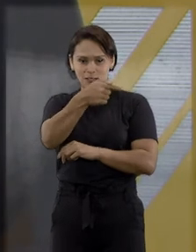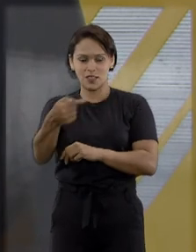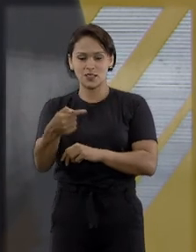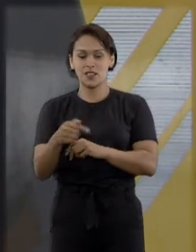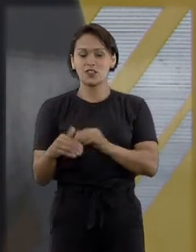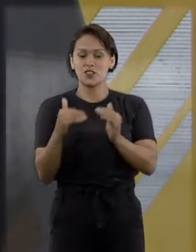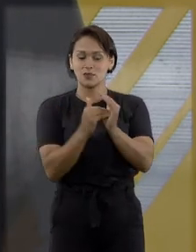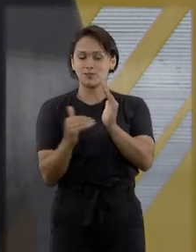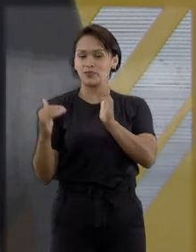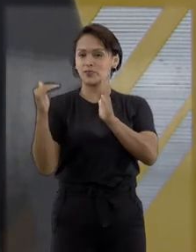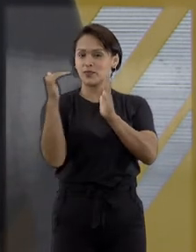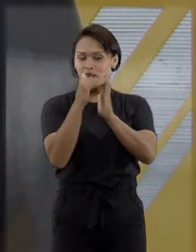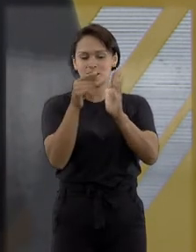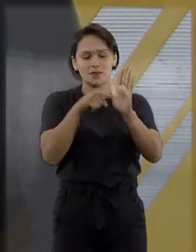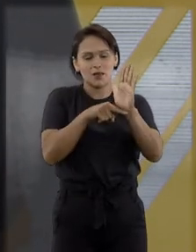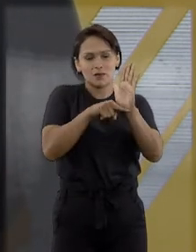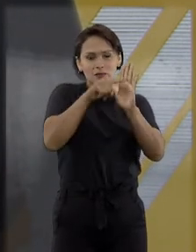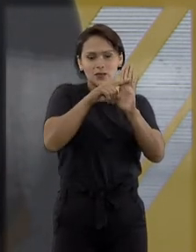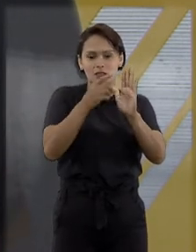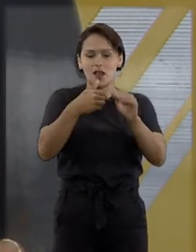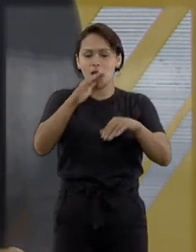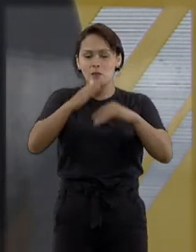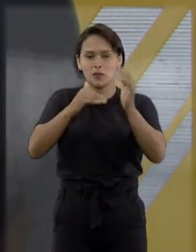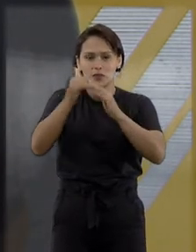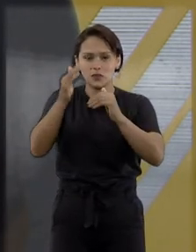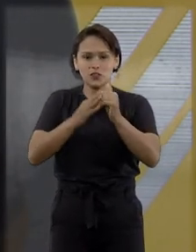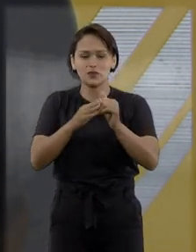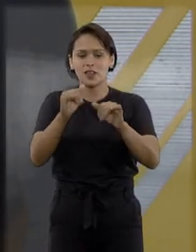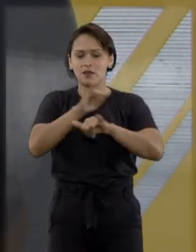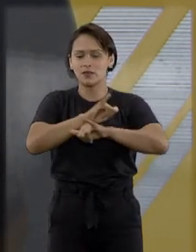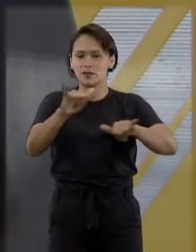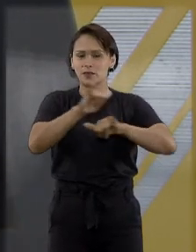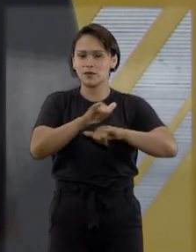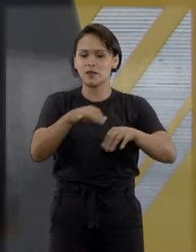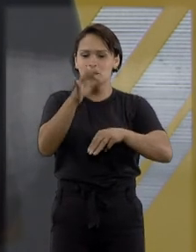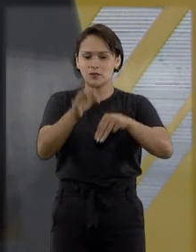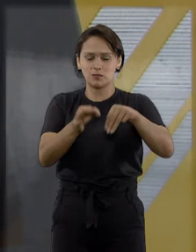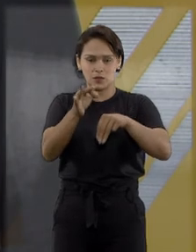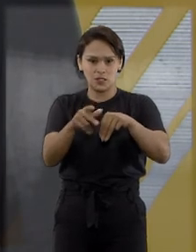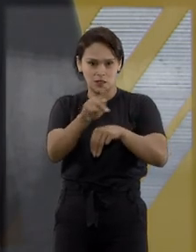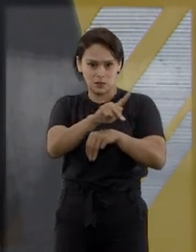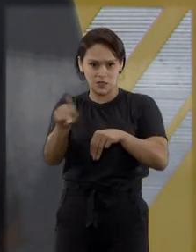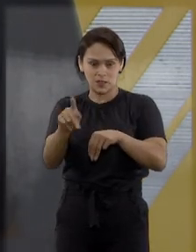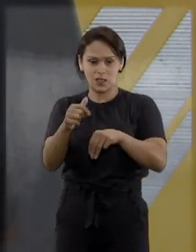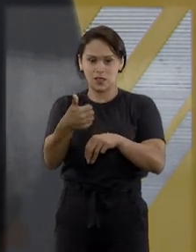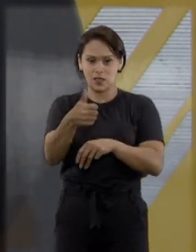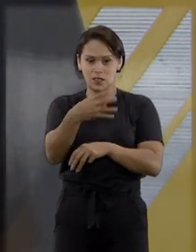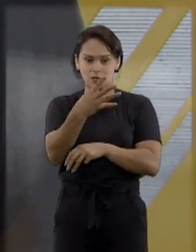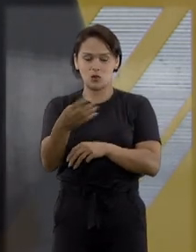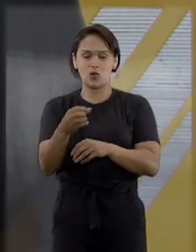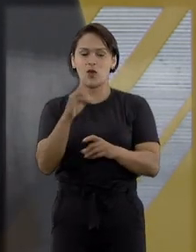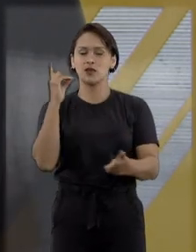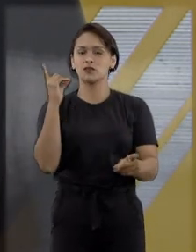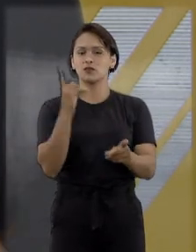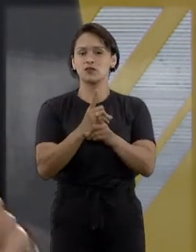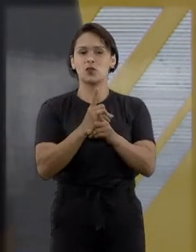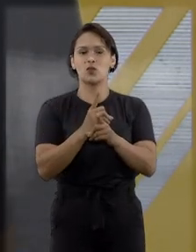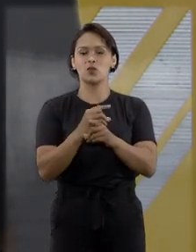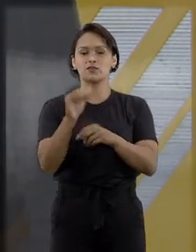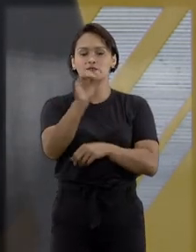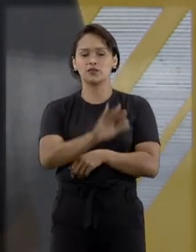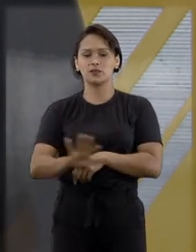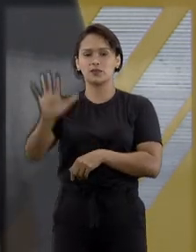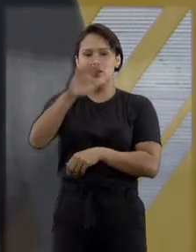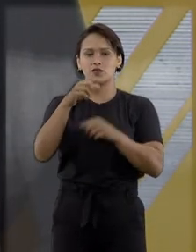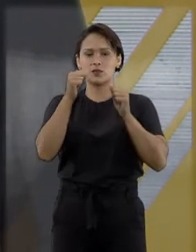111,17% de cumprimento da meta. Os resultados de produtividade foram anunciados pelo presidente da corte durante o 14º Encontro Nacional